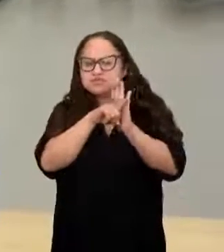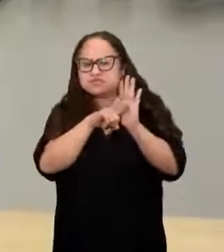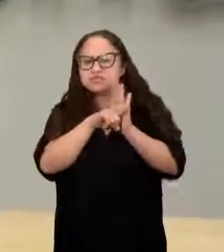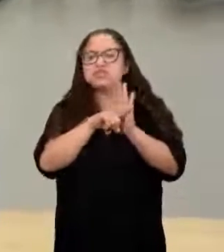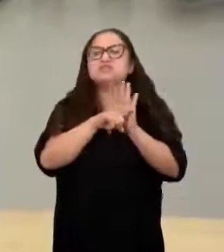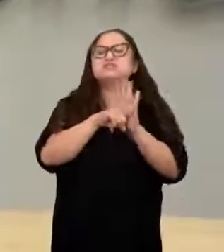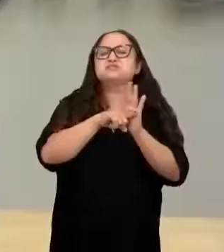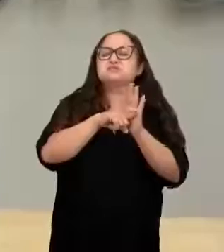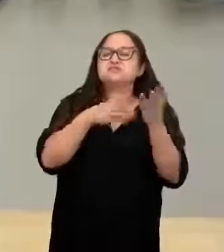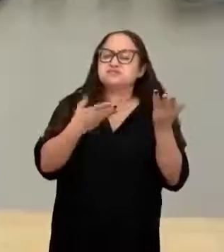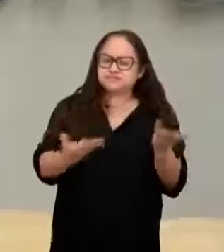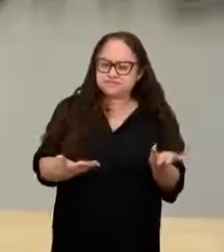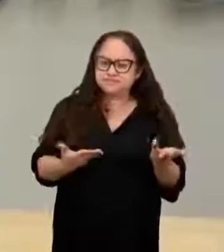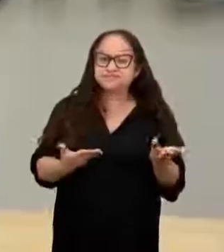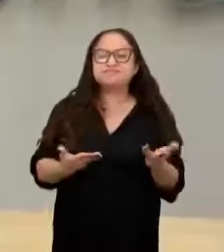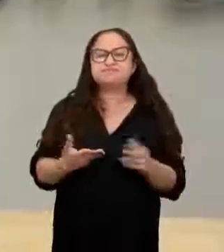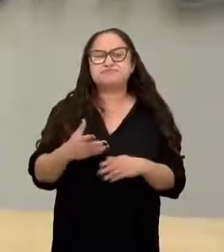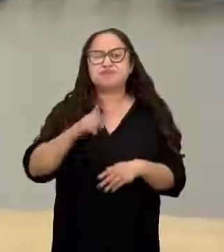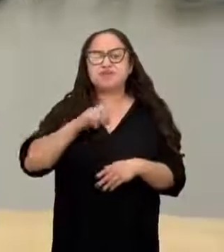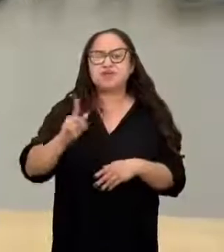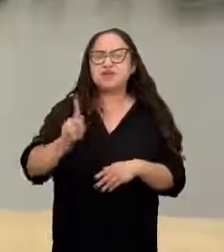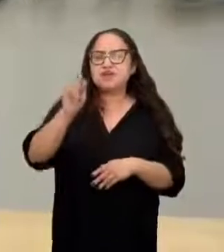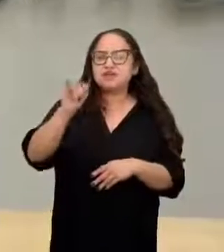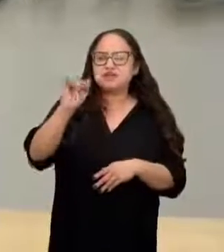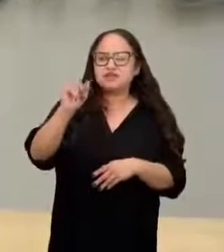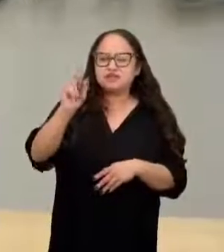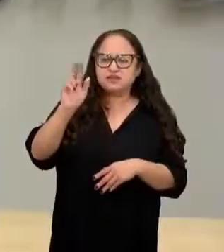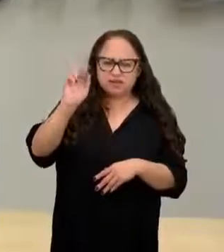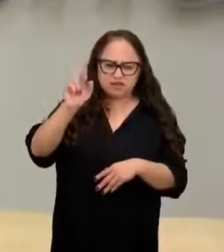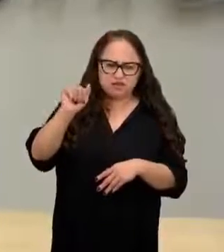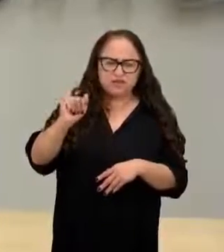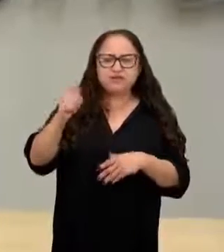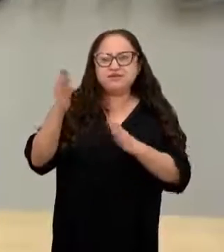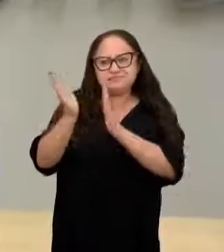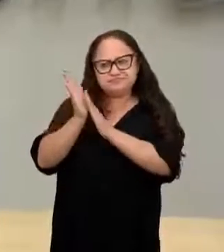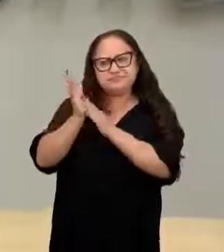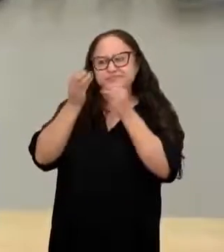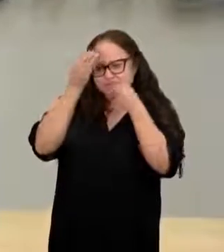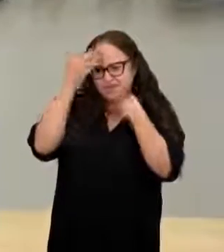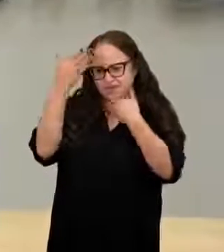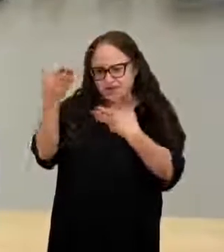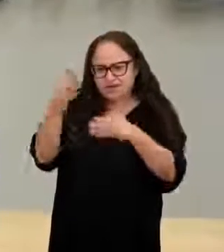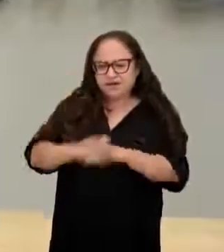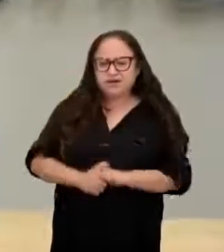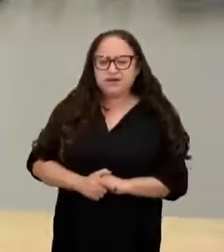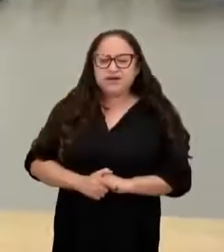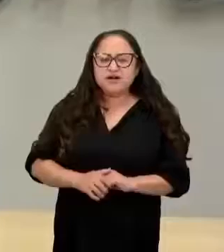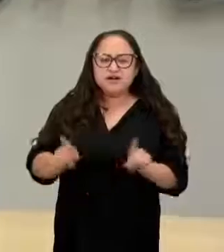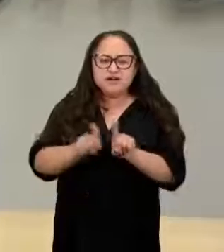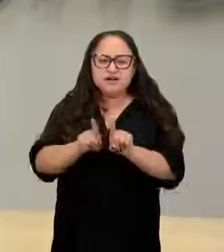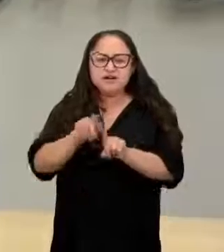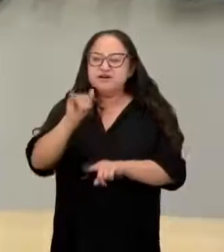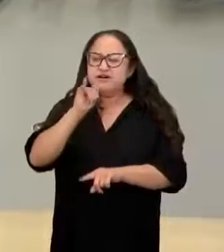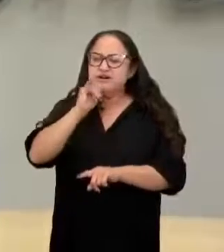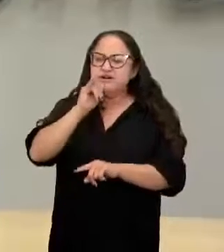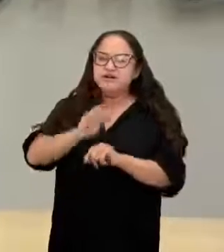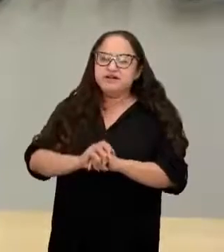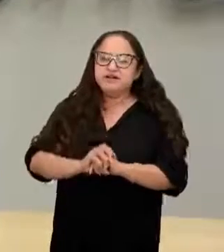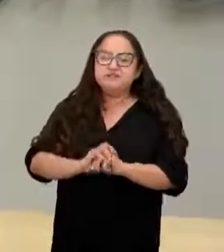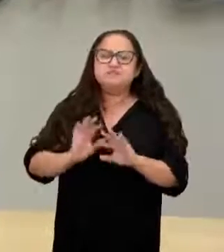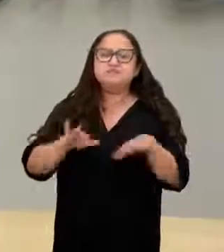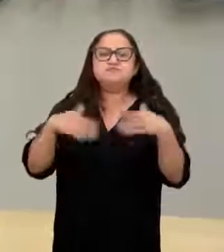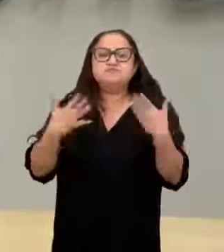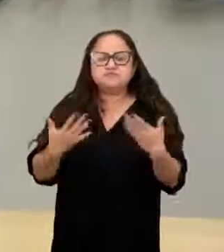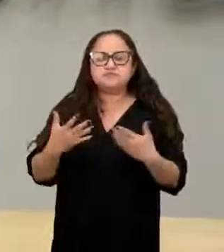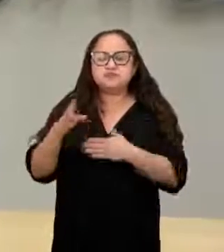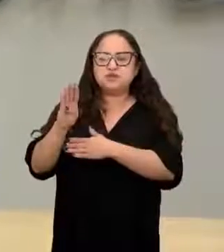de pesquisas, né, a Kiara, novamente, parabéns, Kiara, participando bastante com a gente, e dando um exemplo, né, eu vou falar lá da questão do